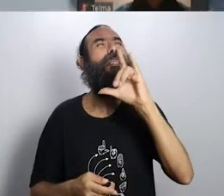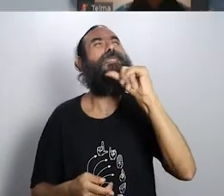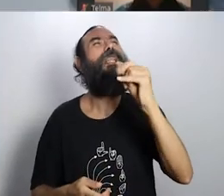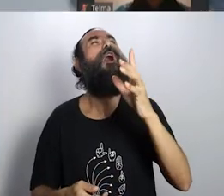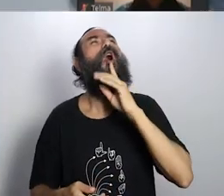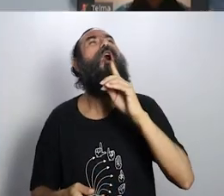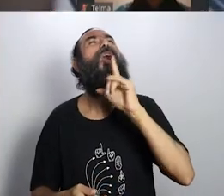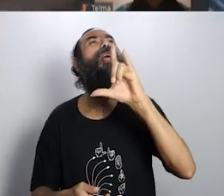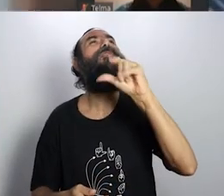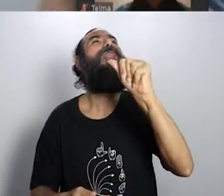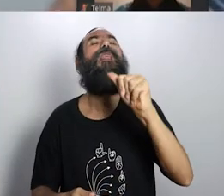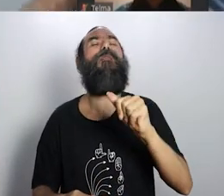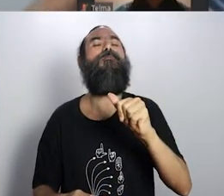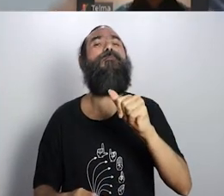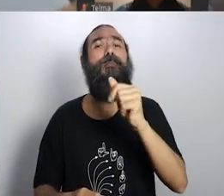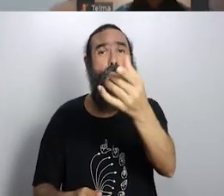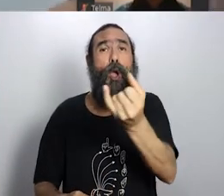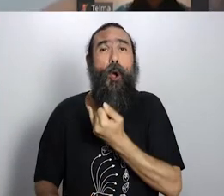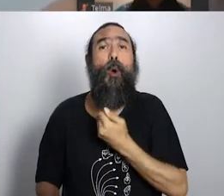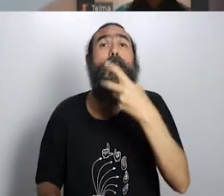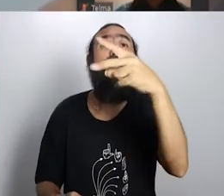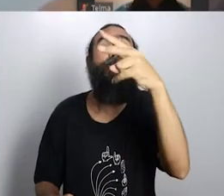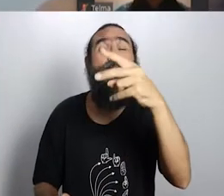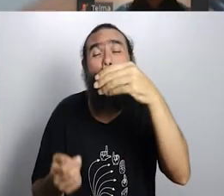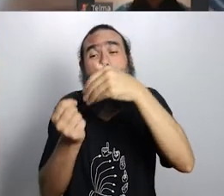Eu sou uma cirandeira,